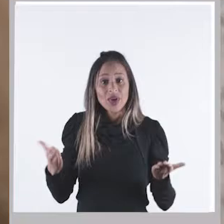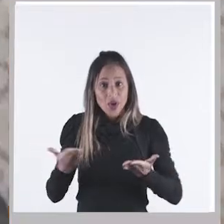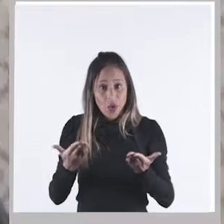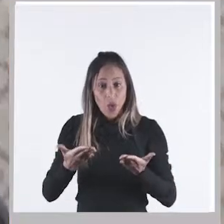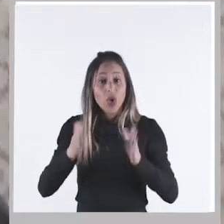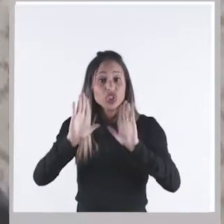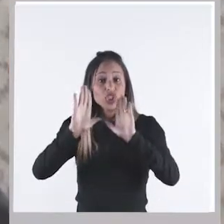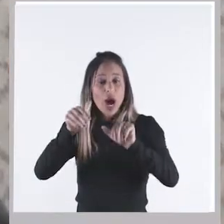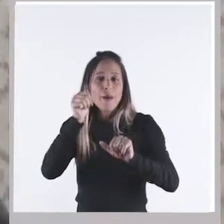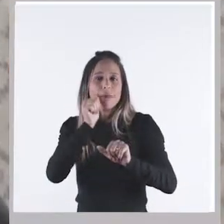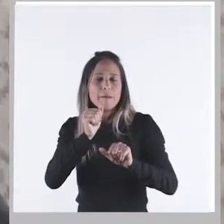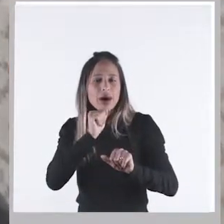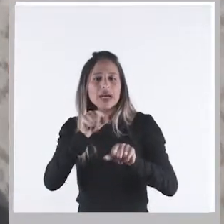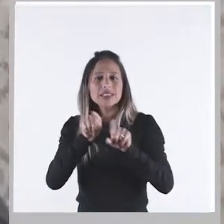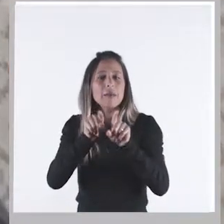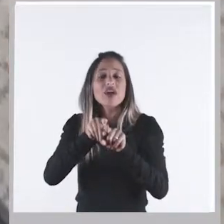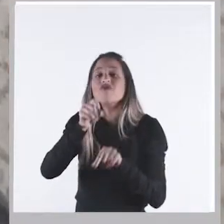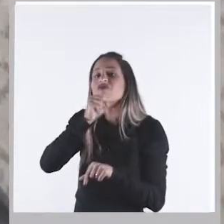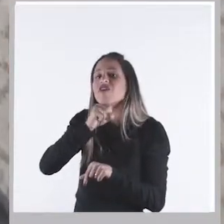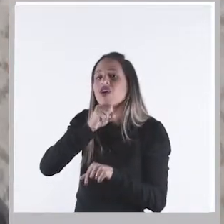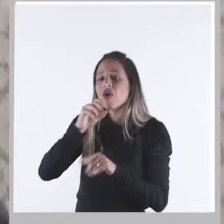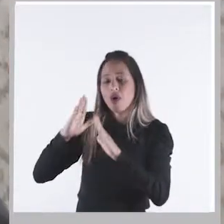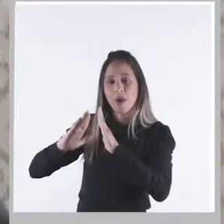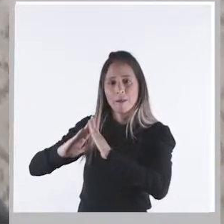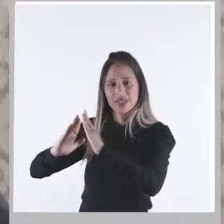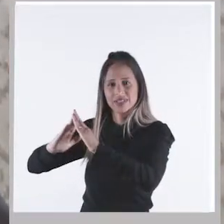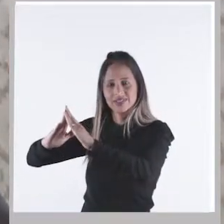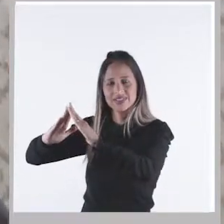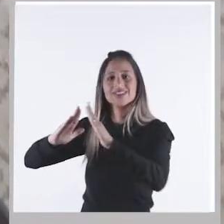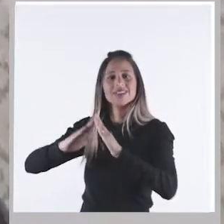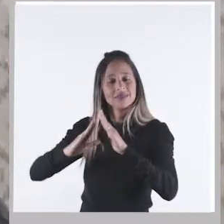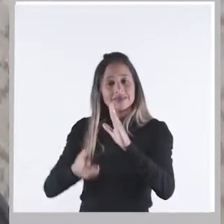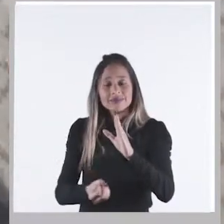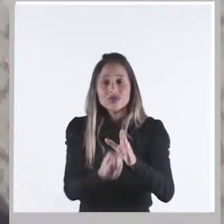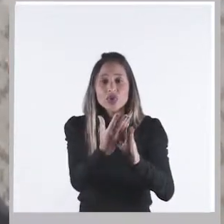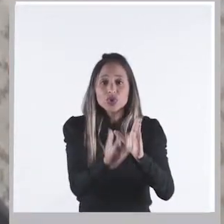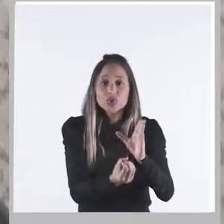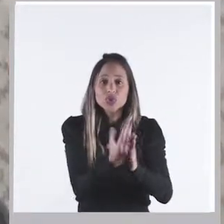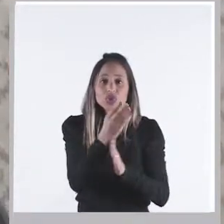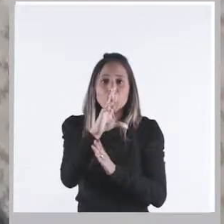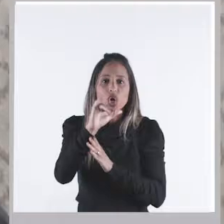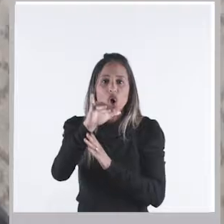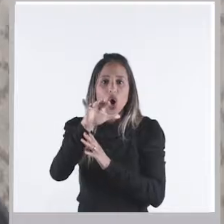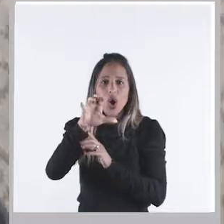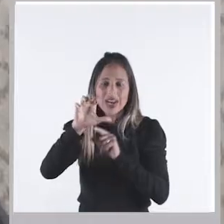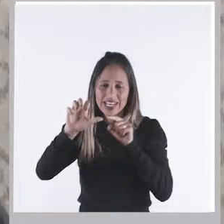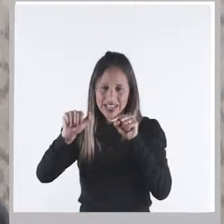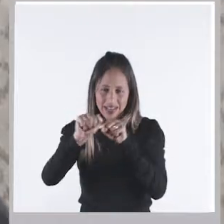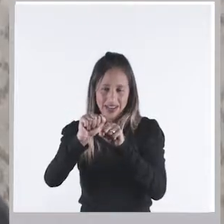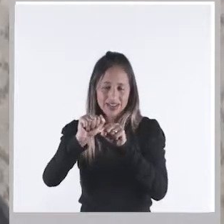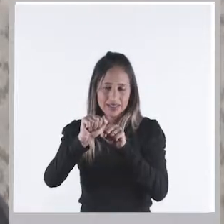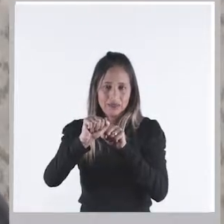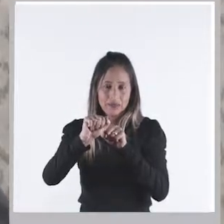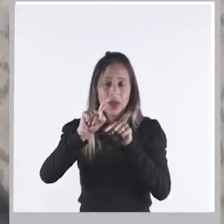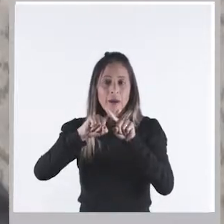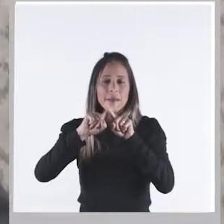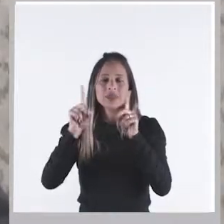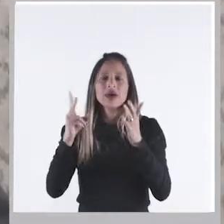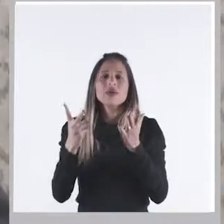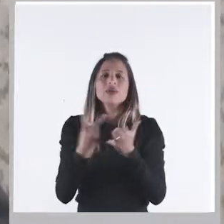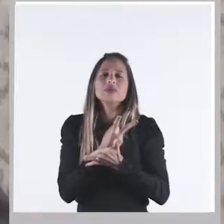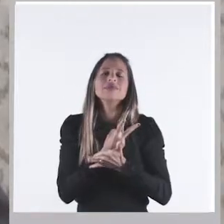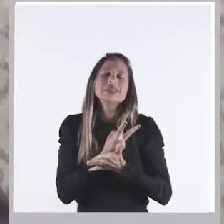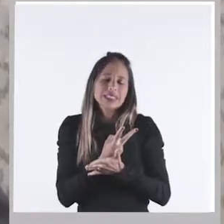eram mães, avós, minhas vizinhas. E foram surgindo essas crônicas, né? Mas era